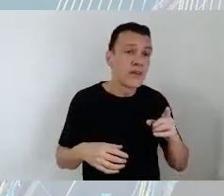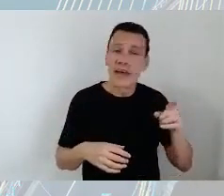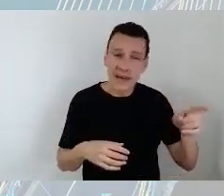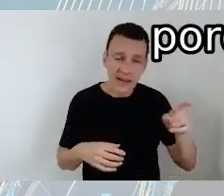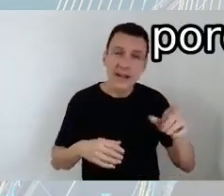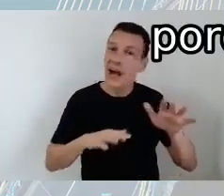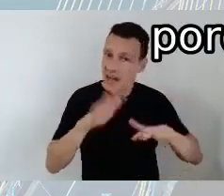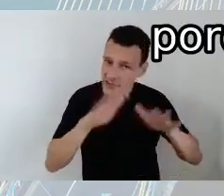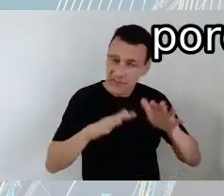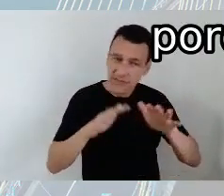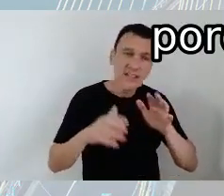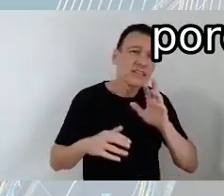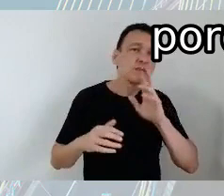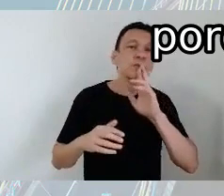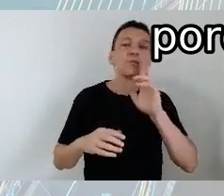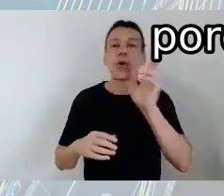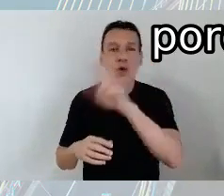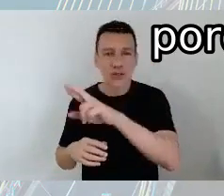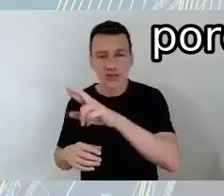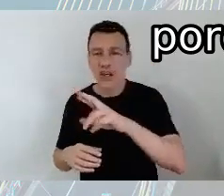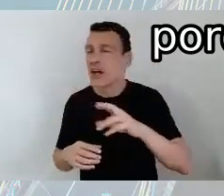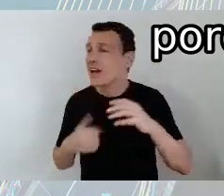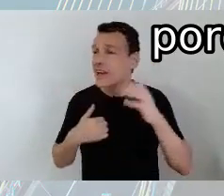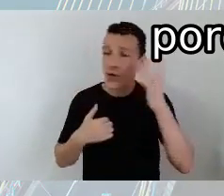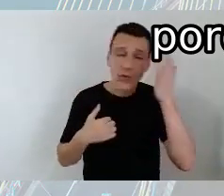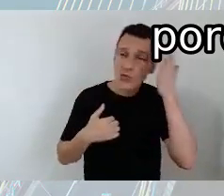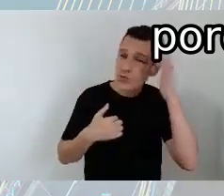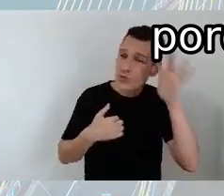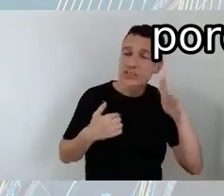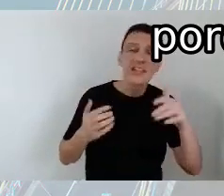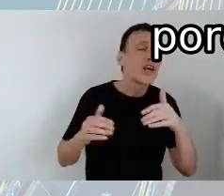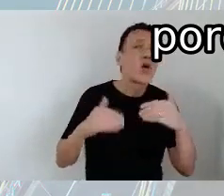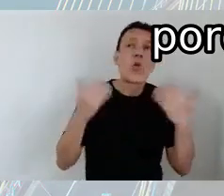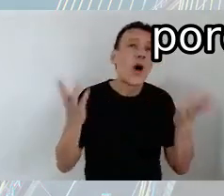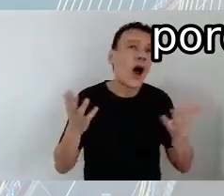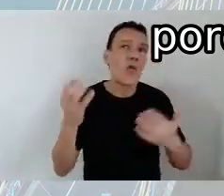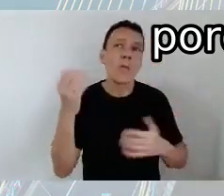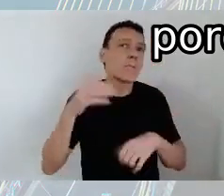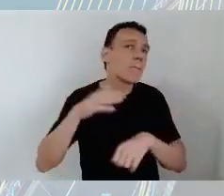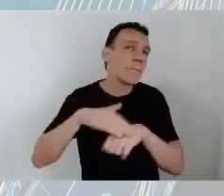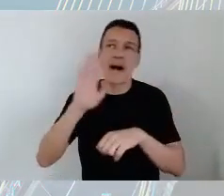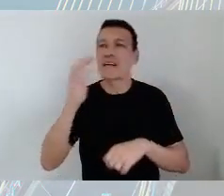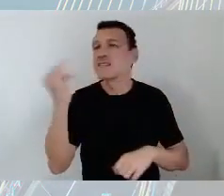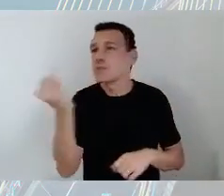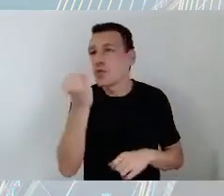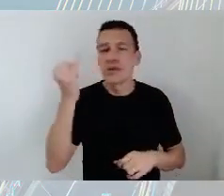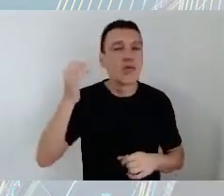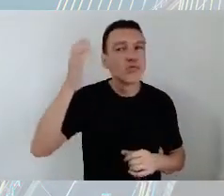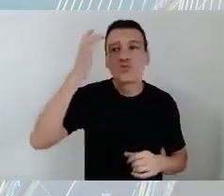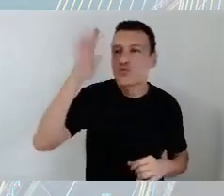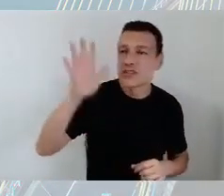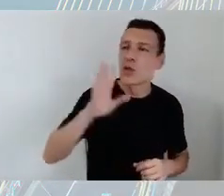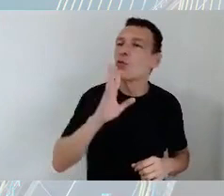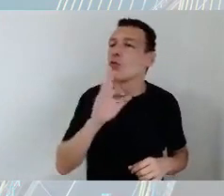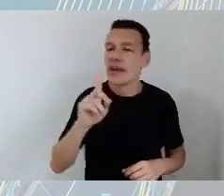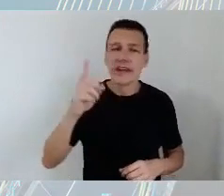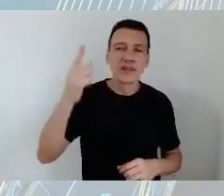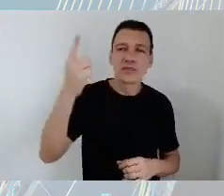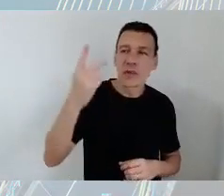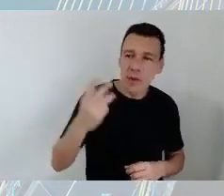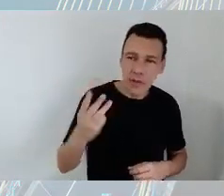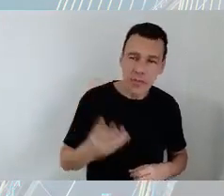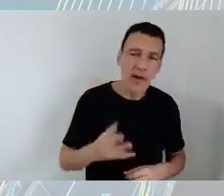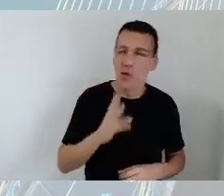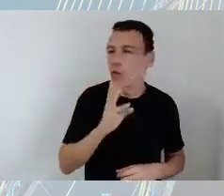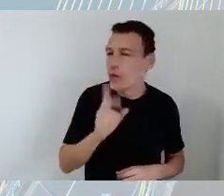por importância, porque eu não sei qual que é o critério de priorização desses tópicos. E com isso você vai percebendo que, ok, agora eu sei